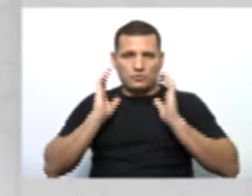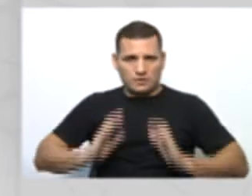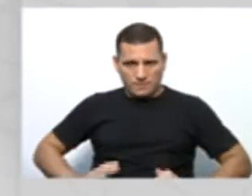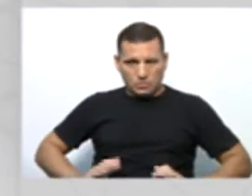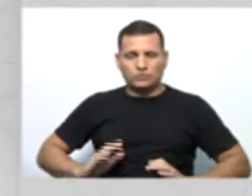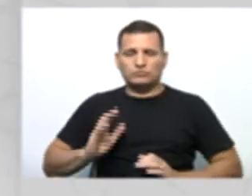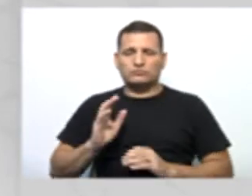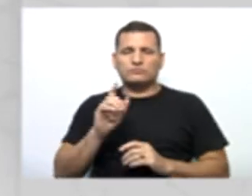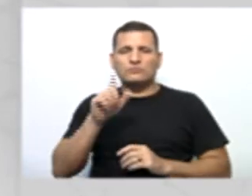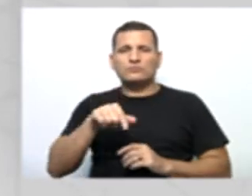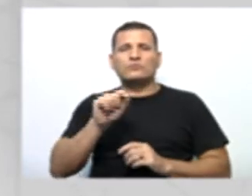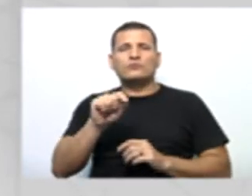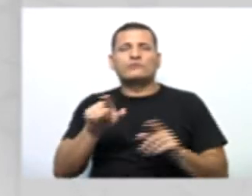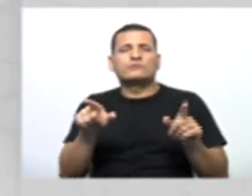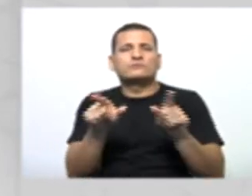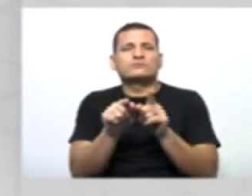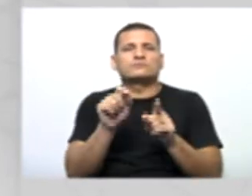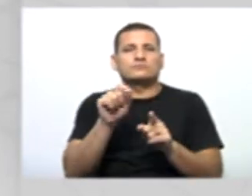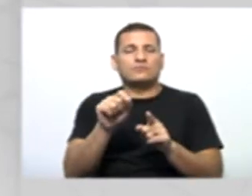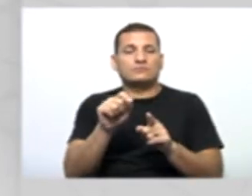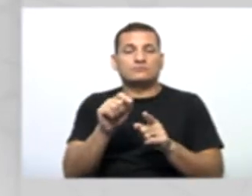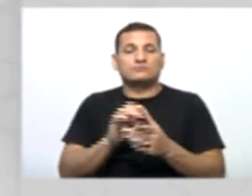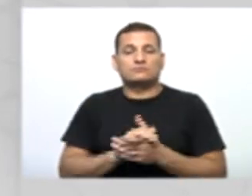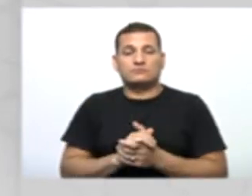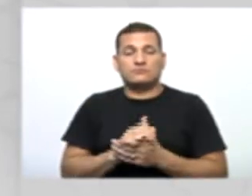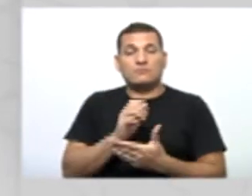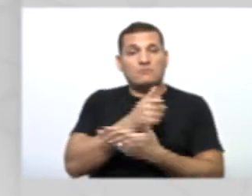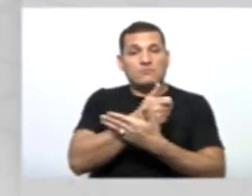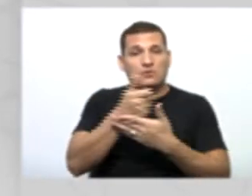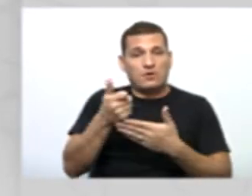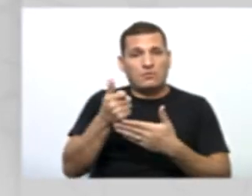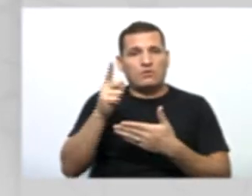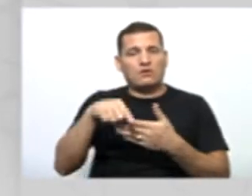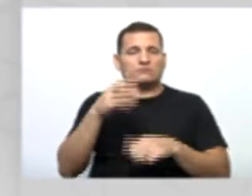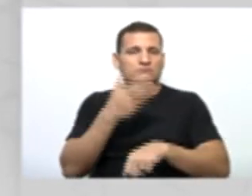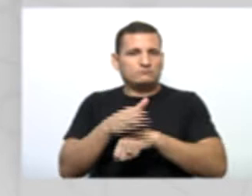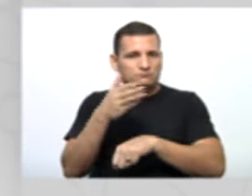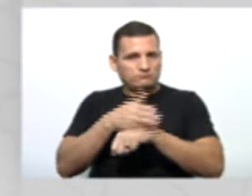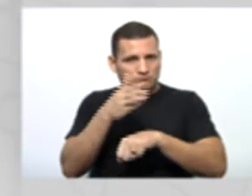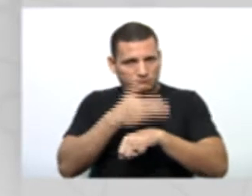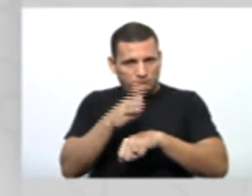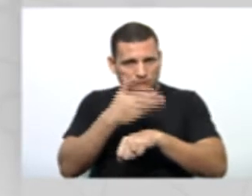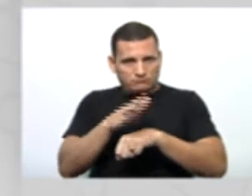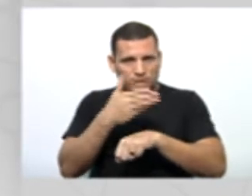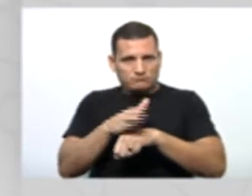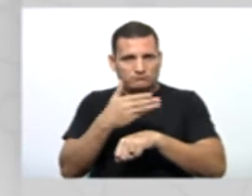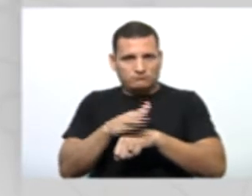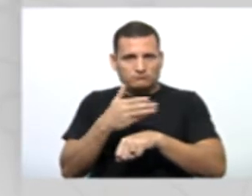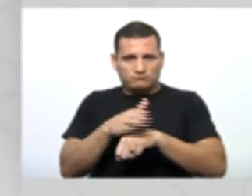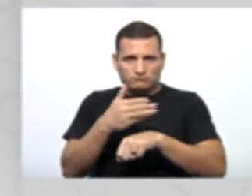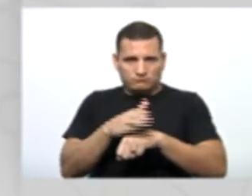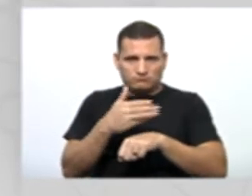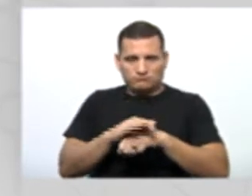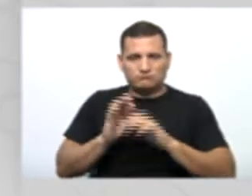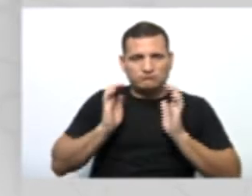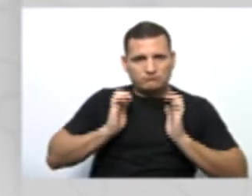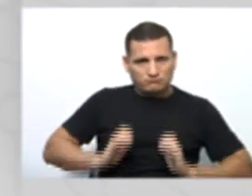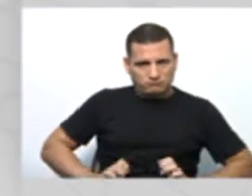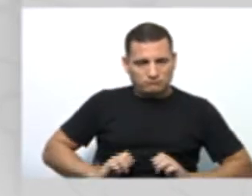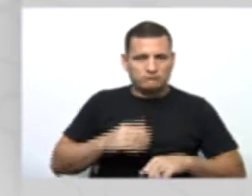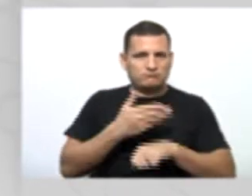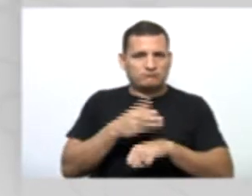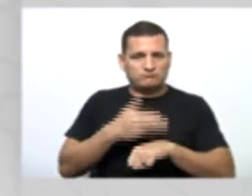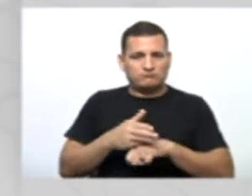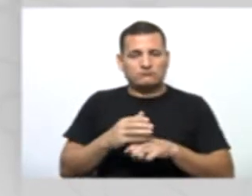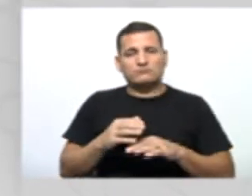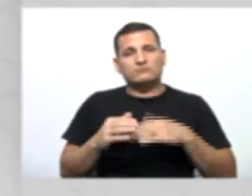dizer, resumidamente, que a moral seria a prática decorrente do princípio ético. Quando eu